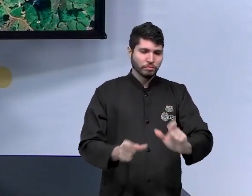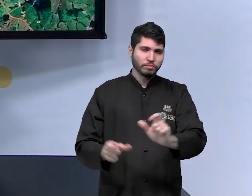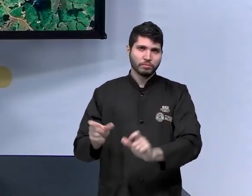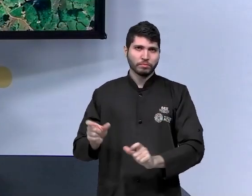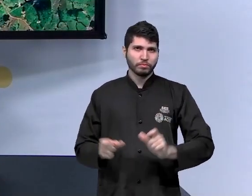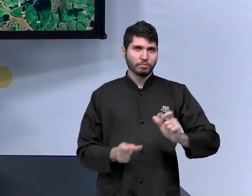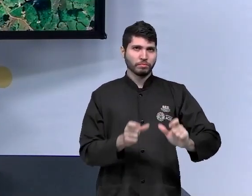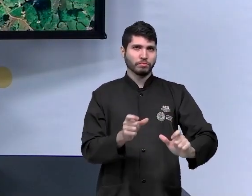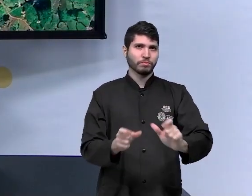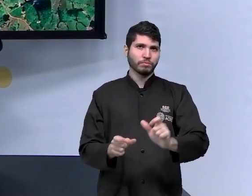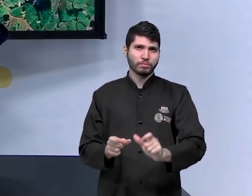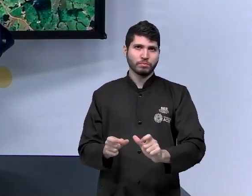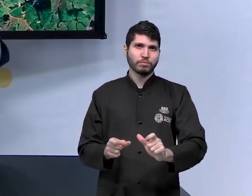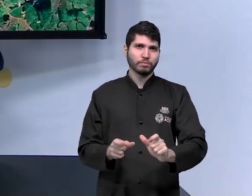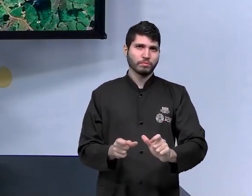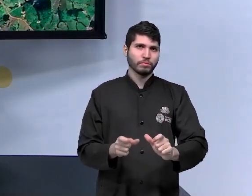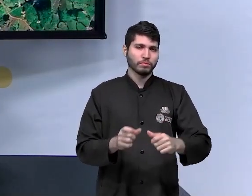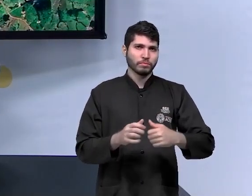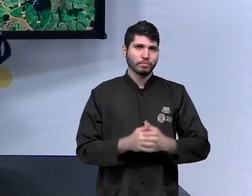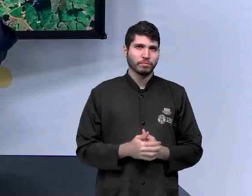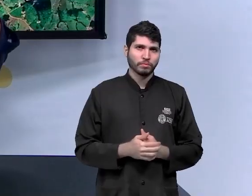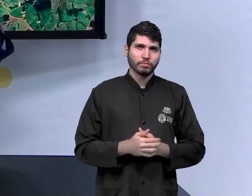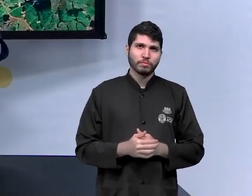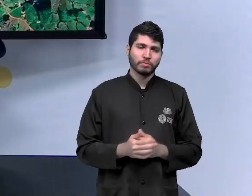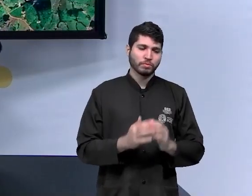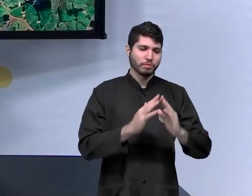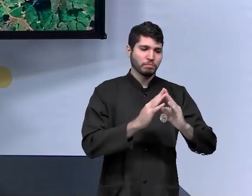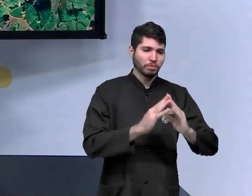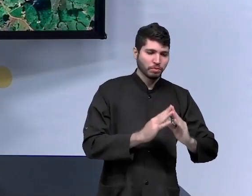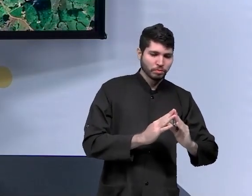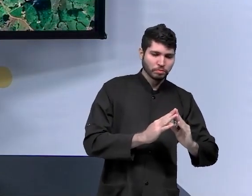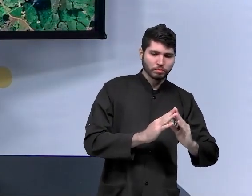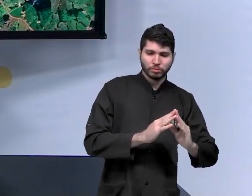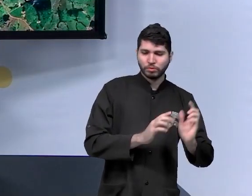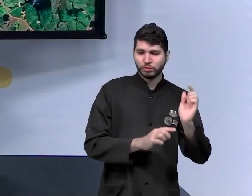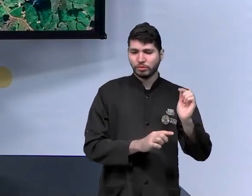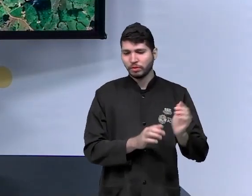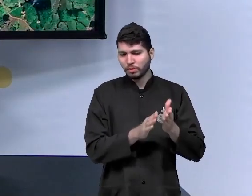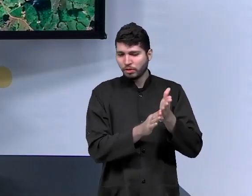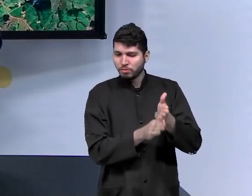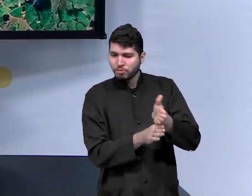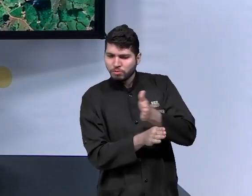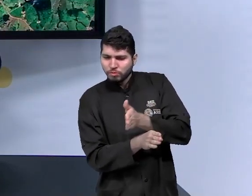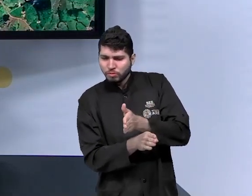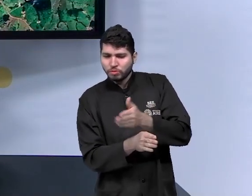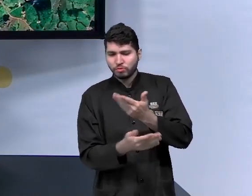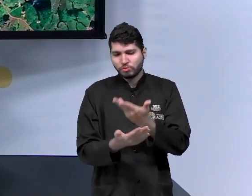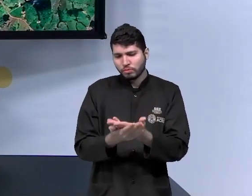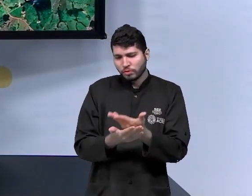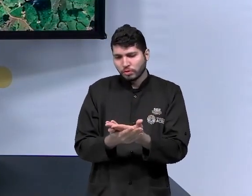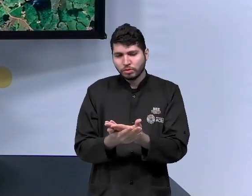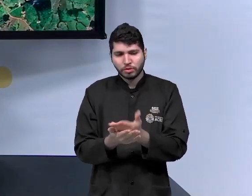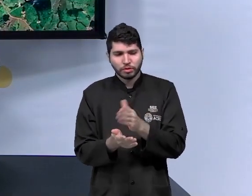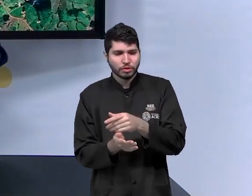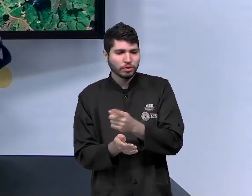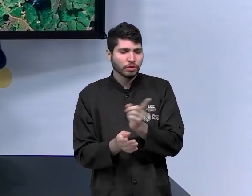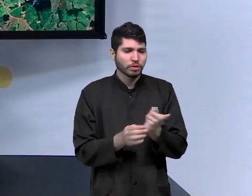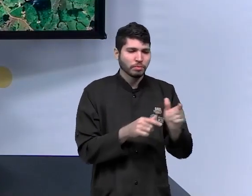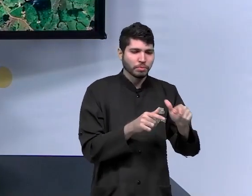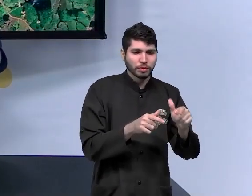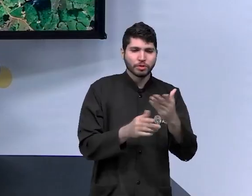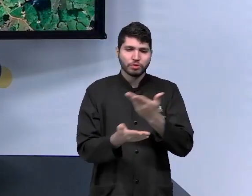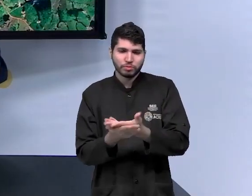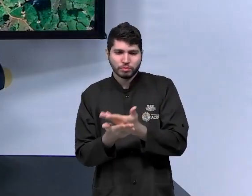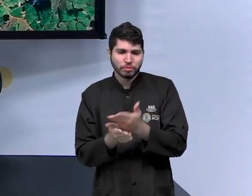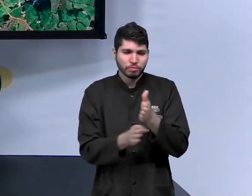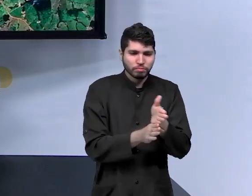que vivem de um lado e trabalham no outro, ou estudam do outro lado, ou seja, eles vivem migrando de um lugar para o outro, a migração